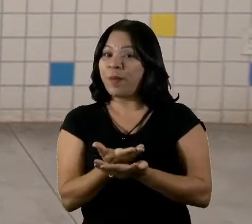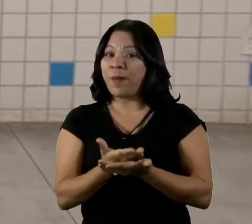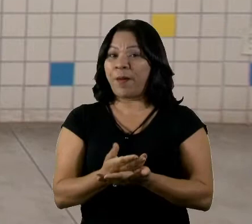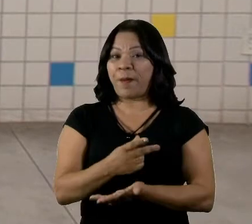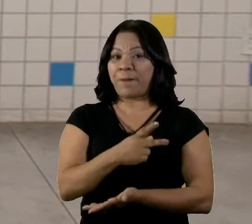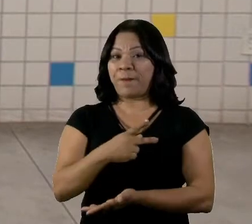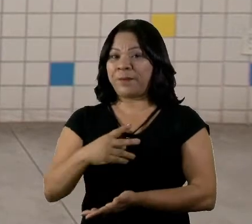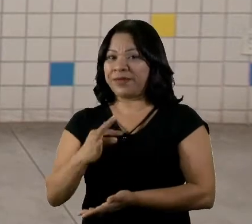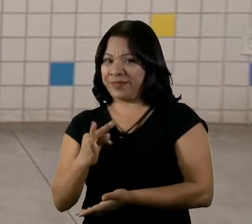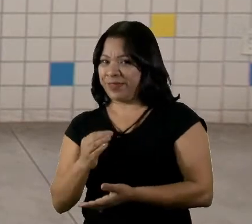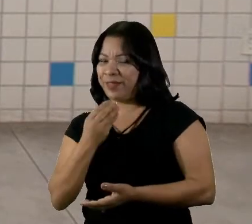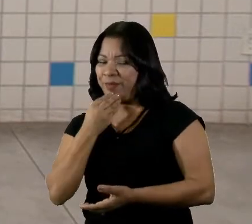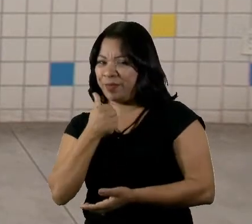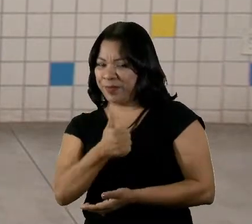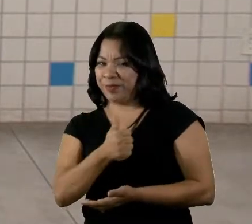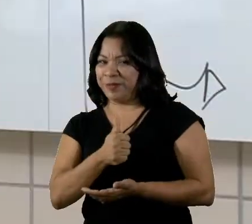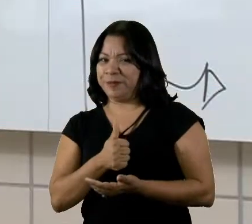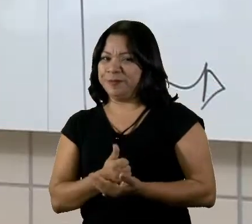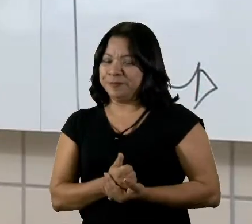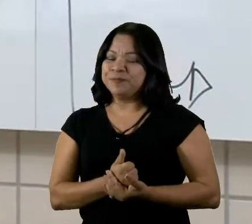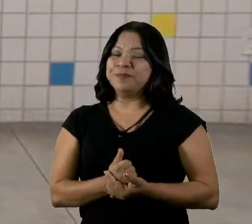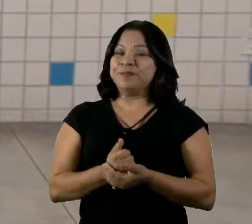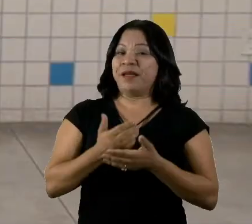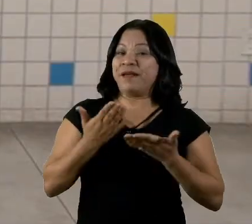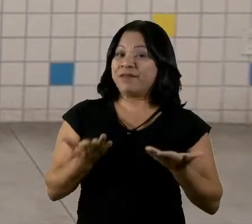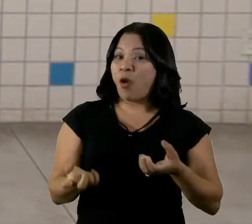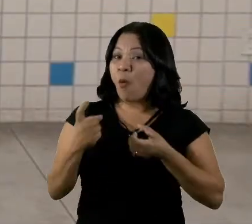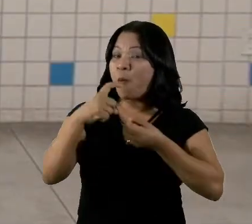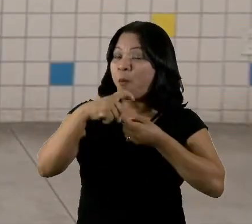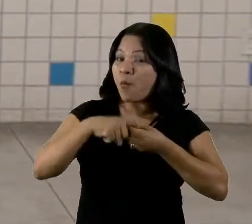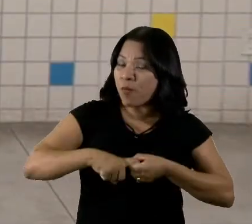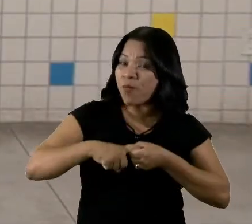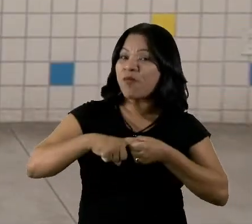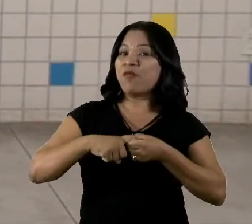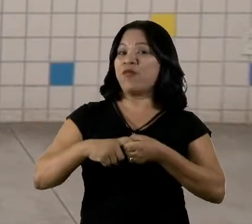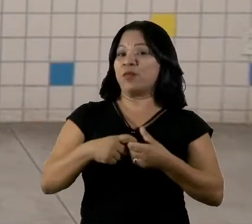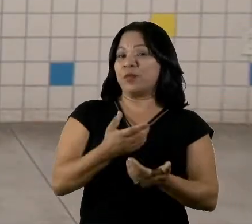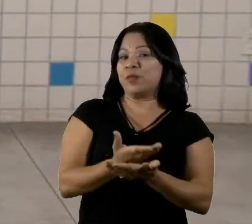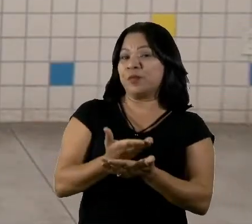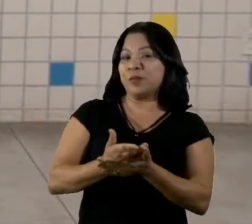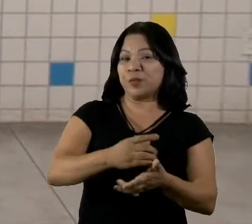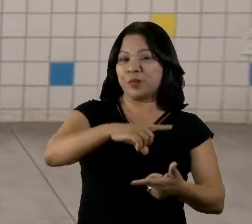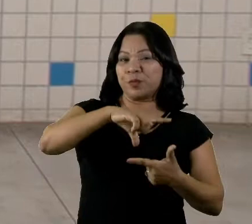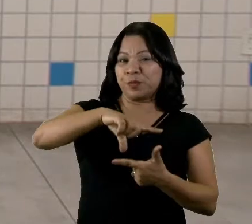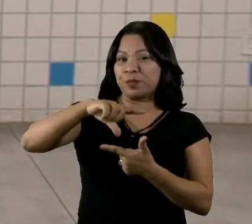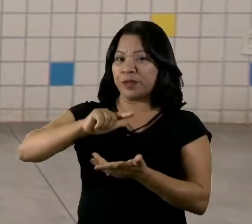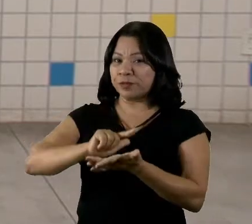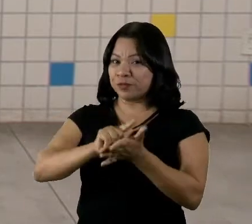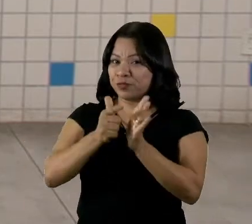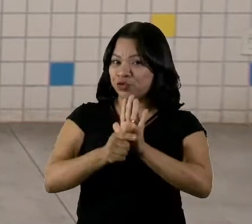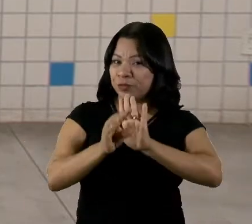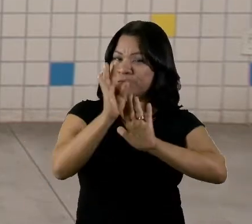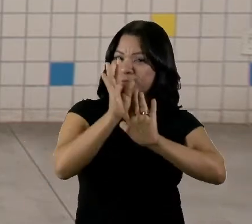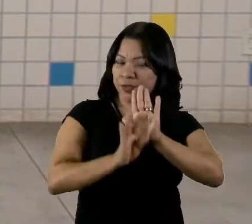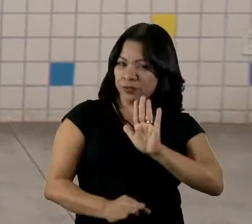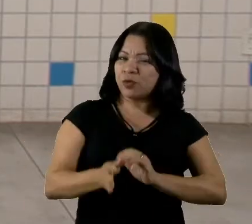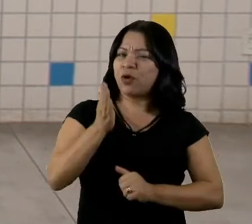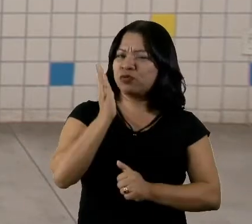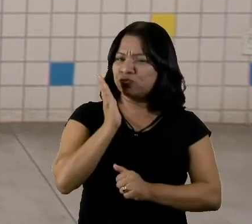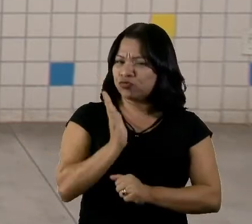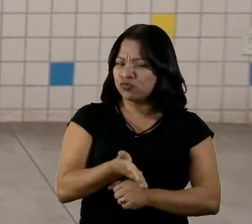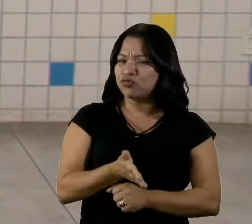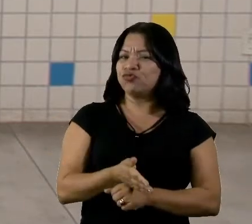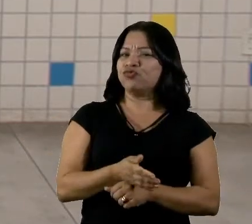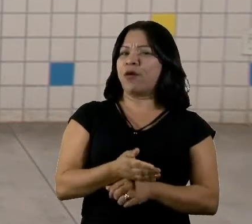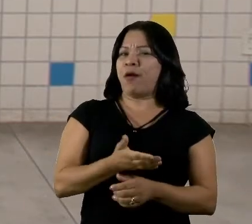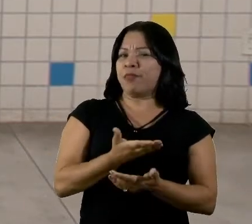Tudo bem? Nela, iremos retomar o estudo da charge, um gênero textual já trabalhado em uma aula